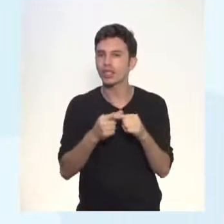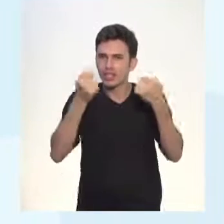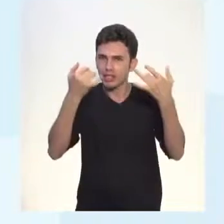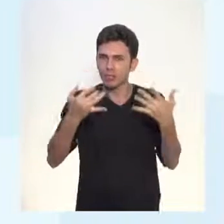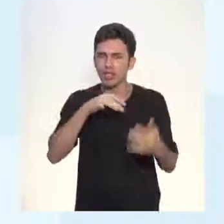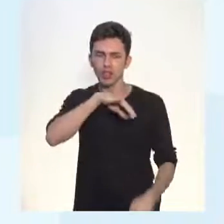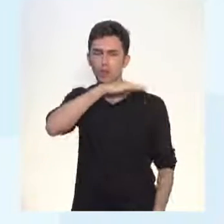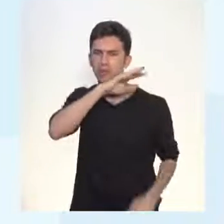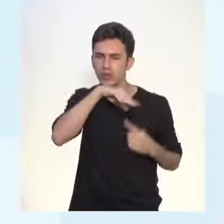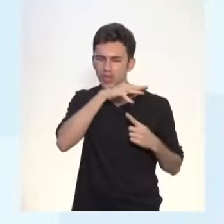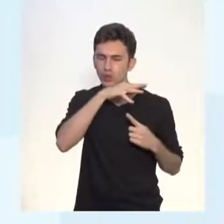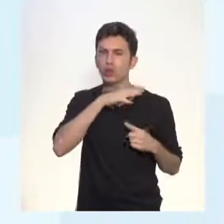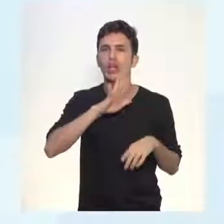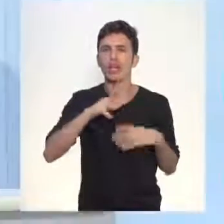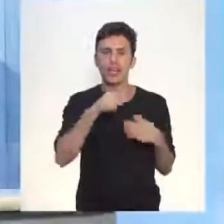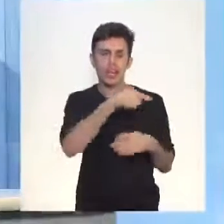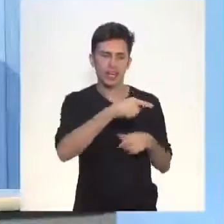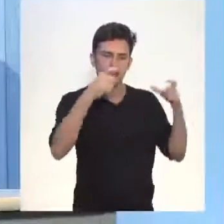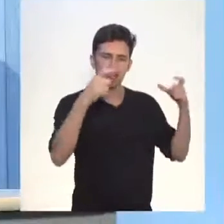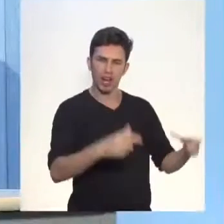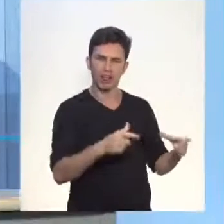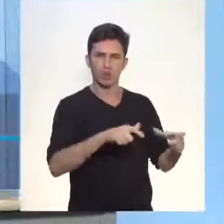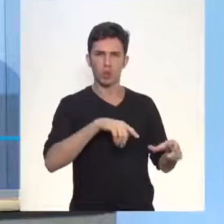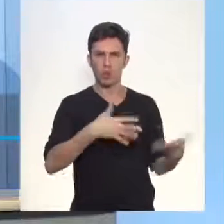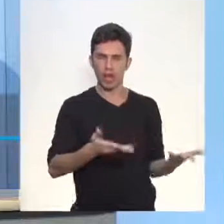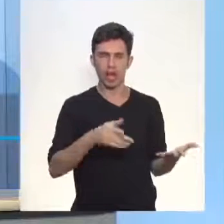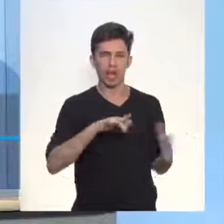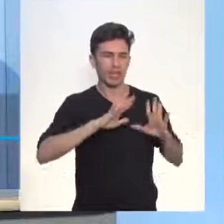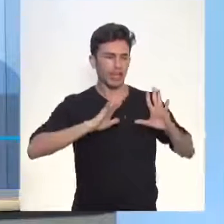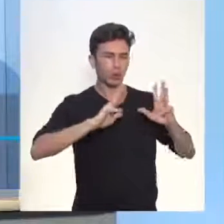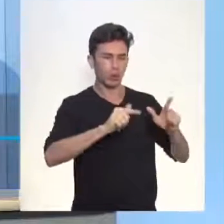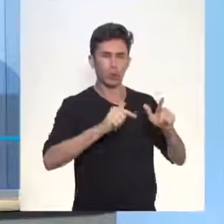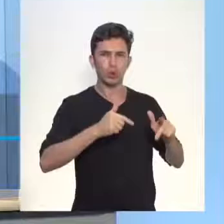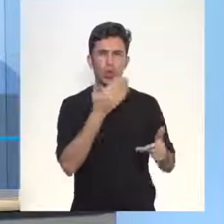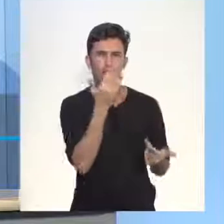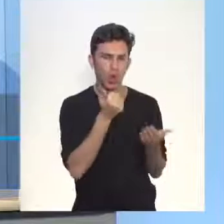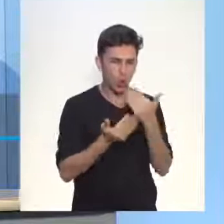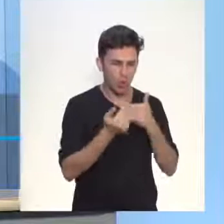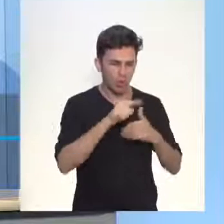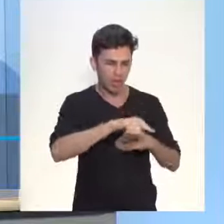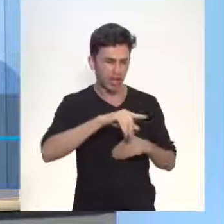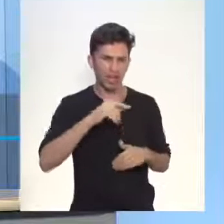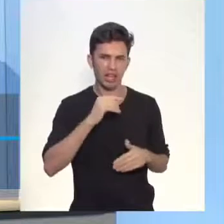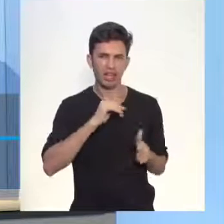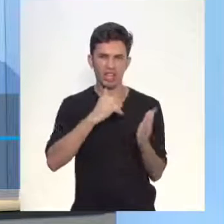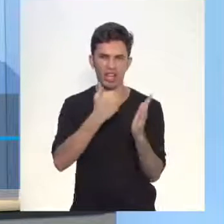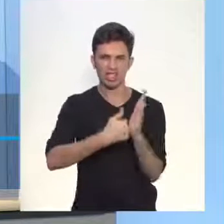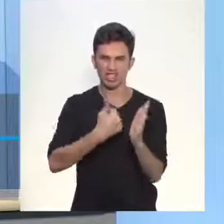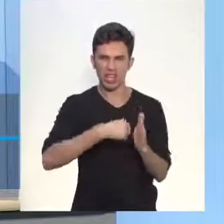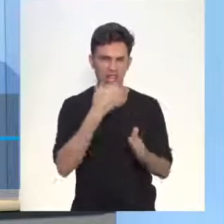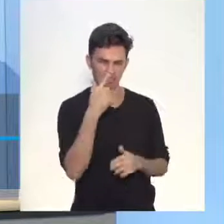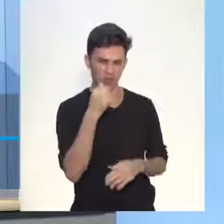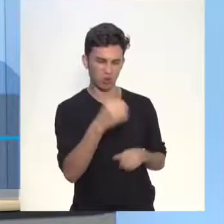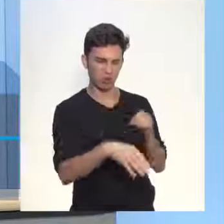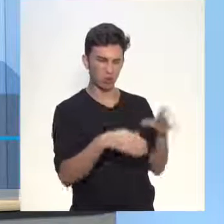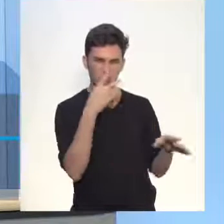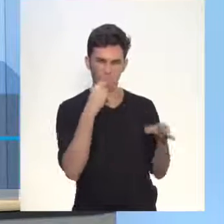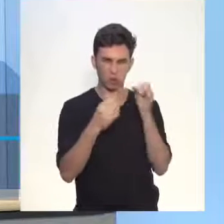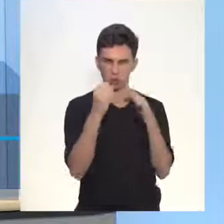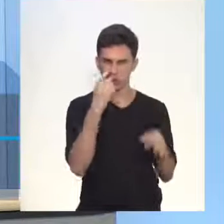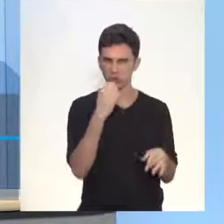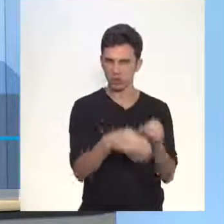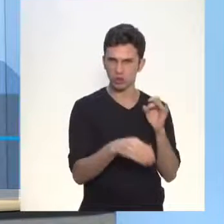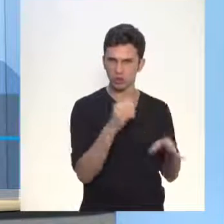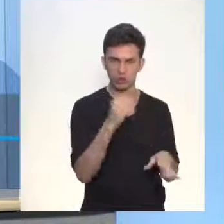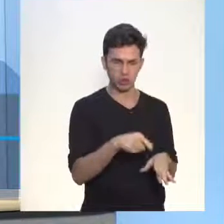estava num pátio, esse bicho comia tudo de maneira... Os detritos são restos, são o que as pessoas normalmente